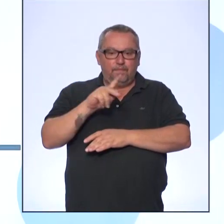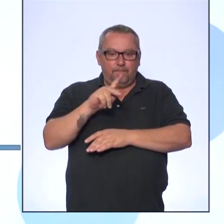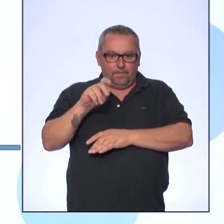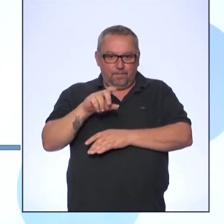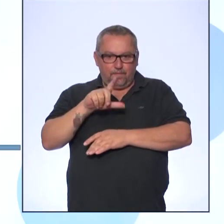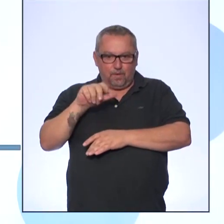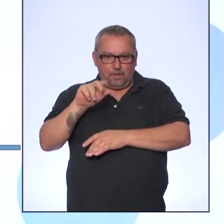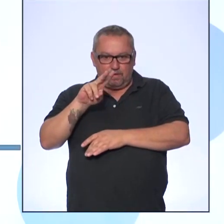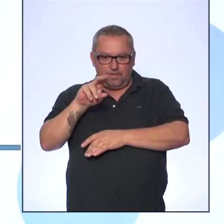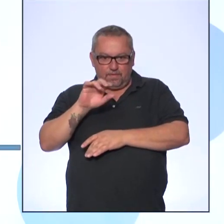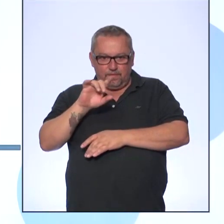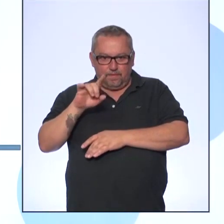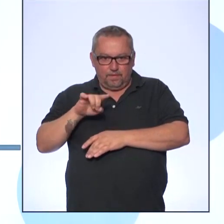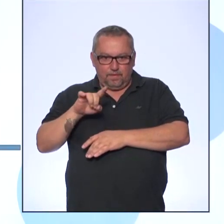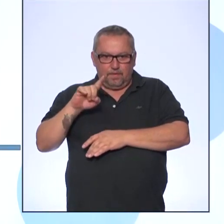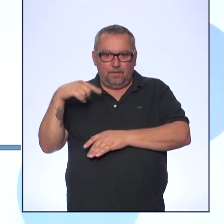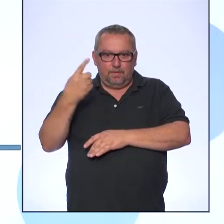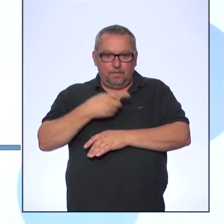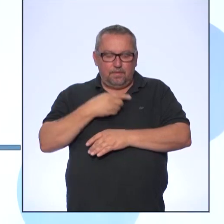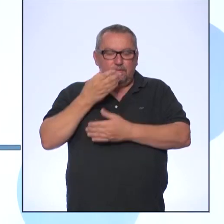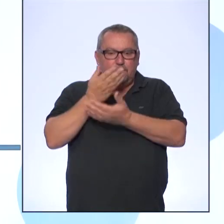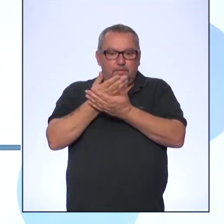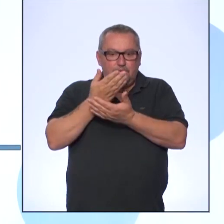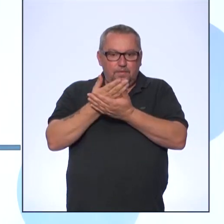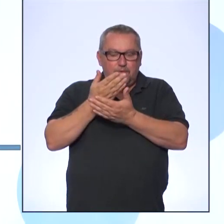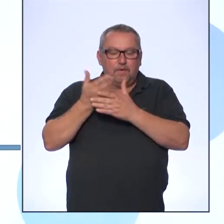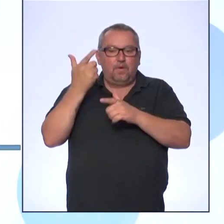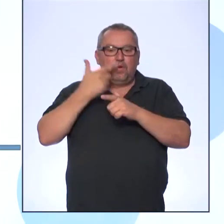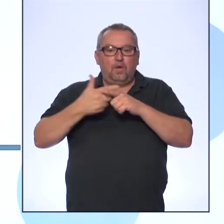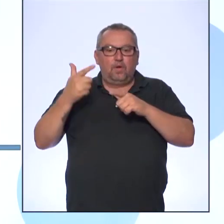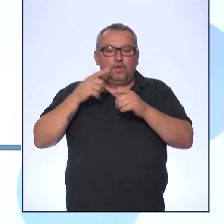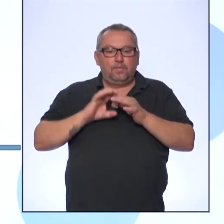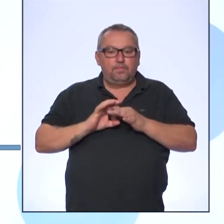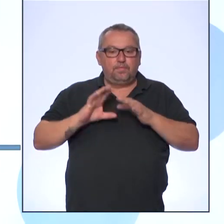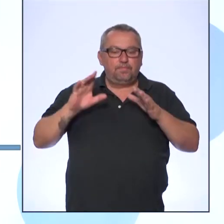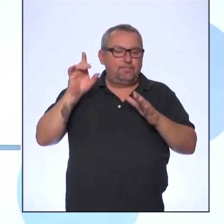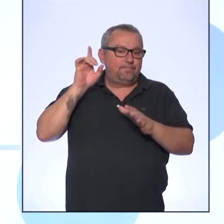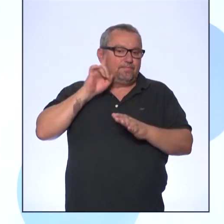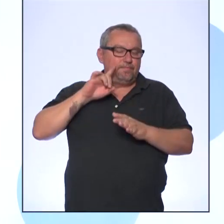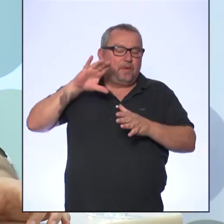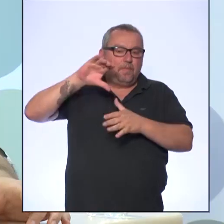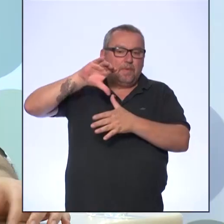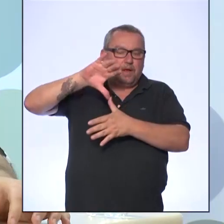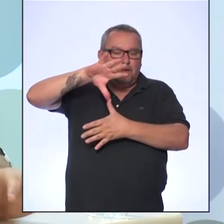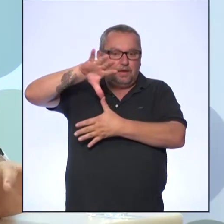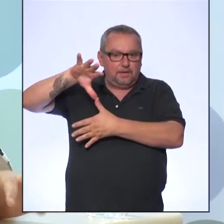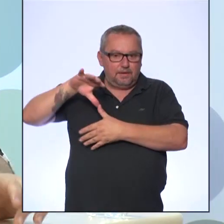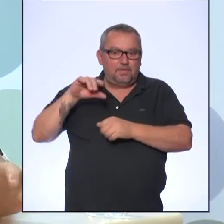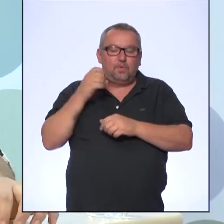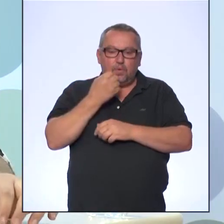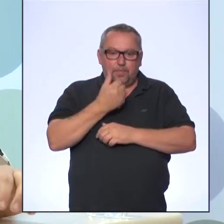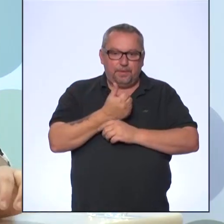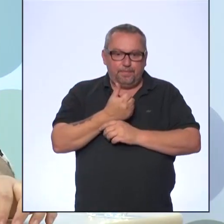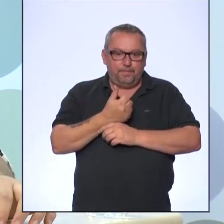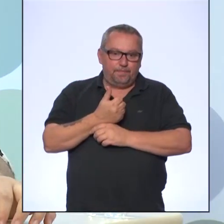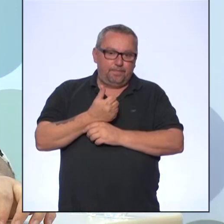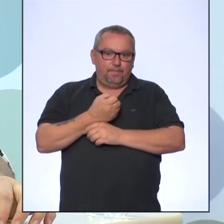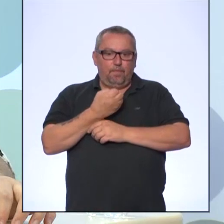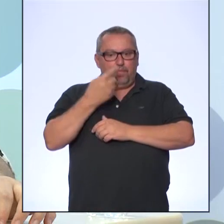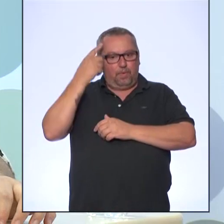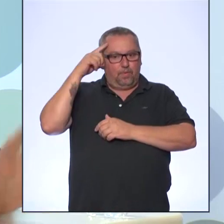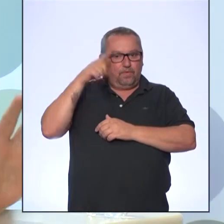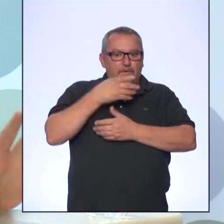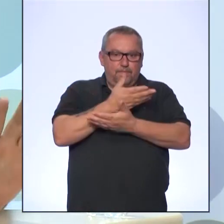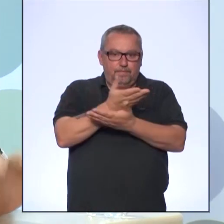Paula Vaz, que irá nos ministrar uma aula sobre independência das nas Américas. Oi, pessoal, tudo bem? Bom dia